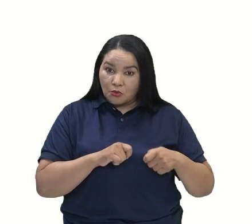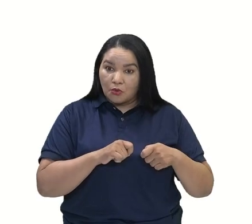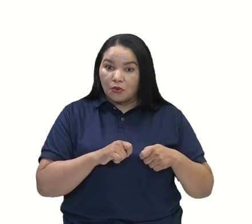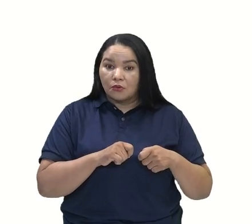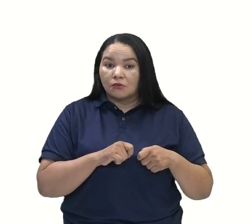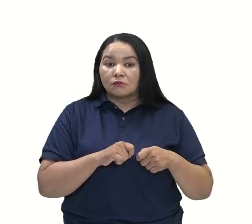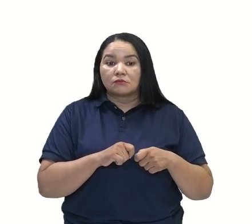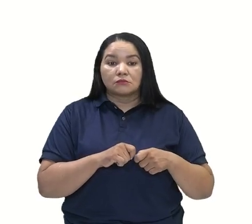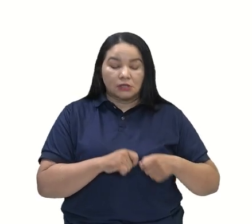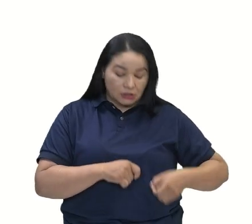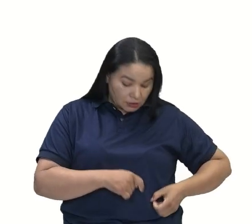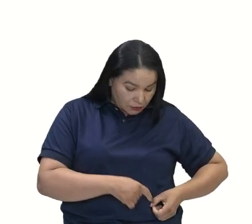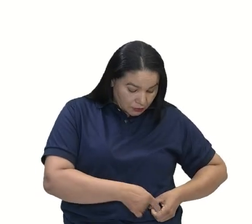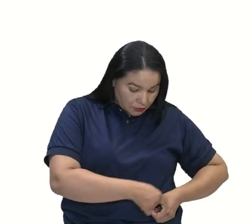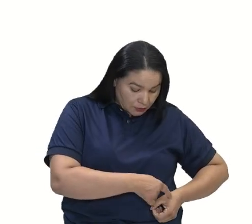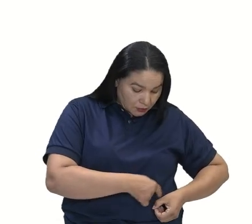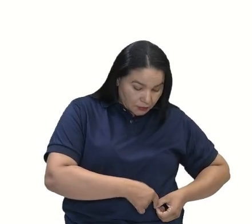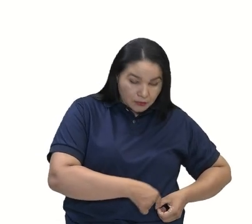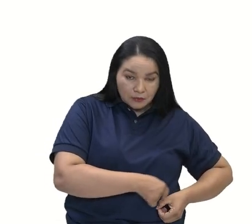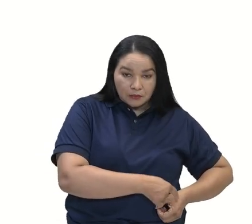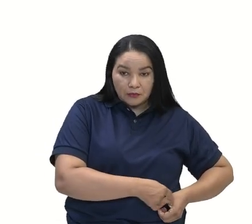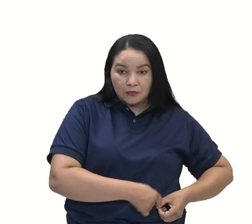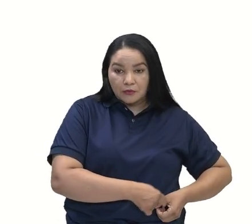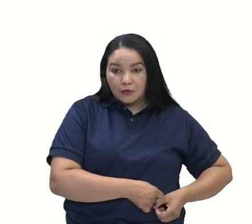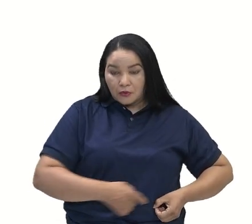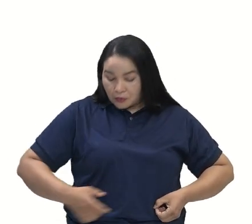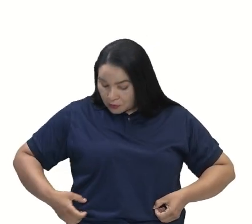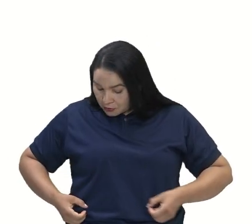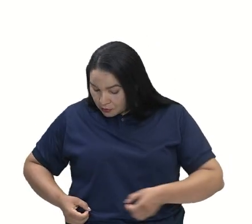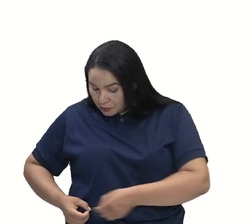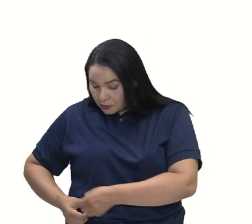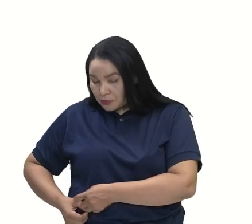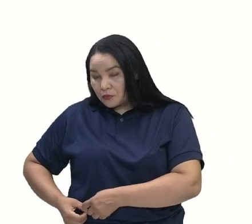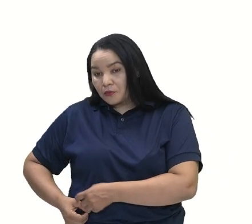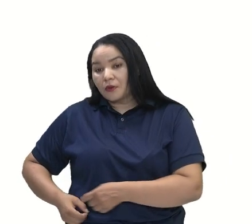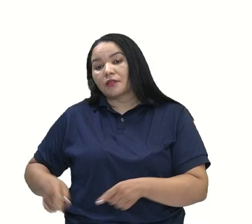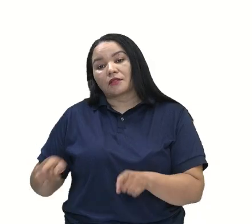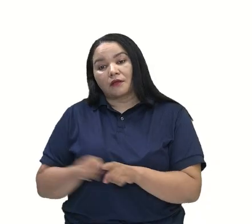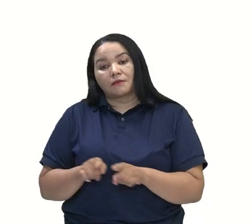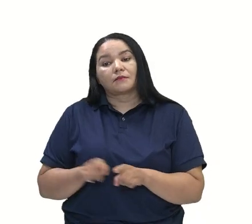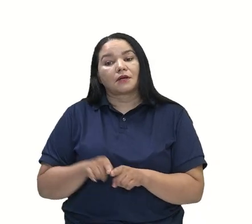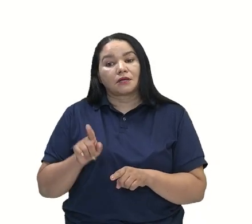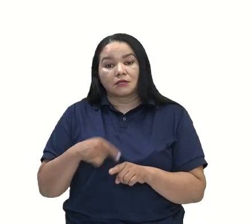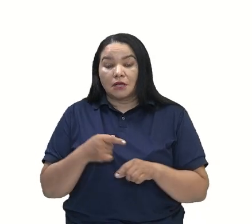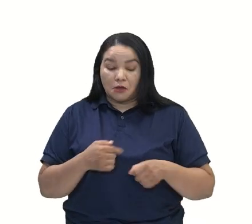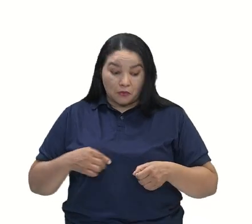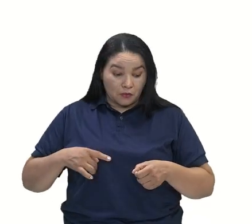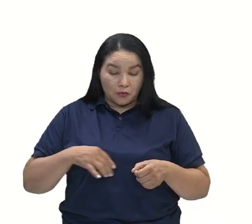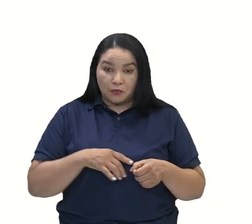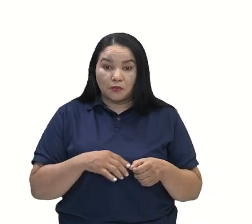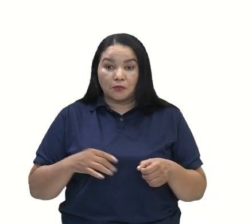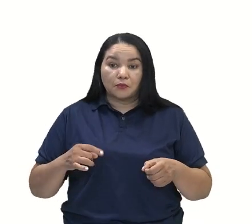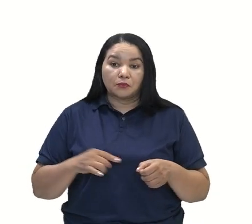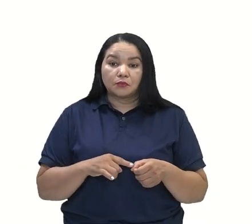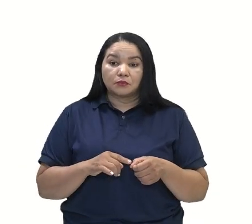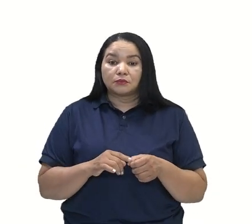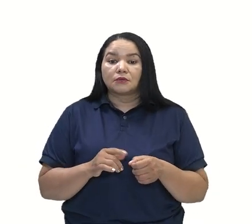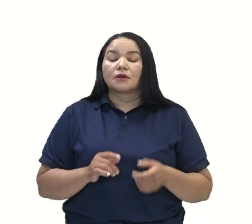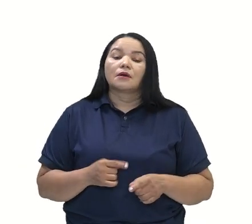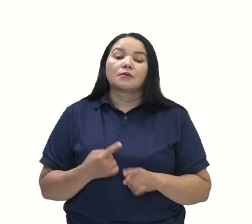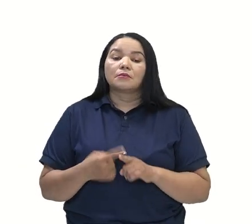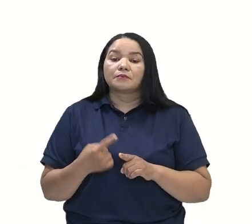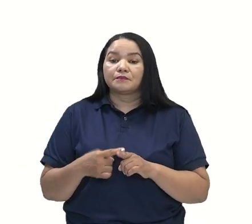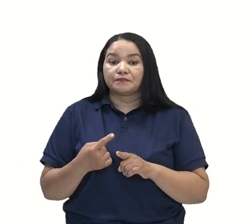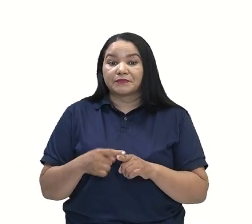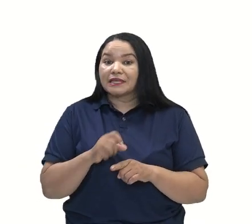na tuba uterina, porque é aí nesse lugar que chega o óvulo, que está sendo liberado pelos ovários, e aí, se